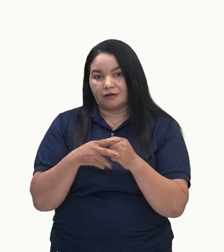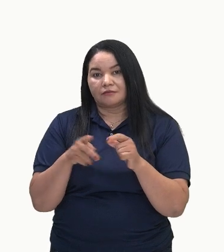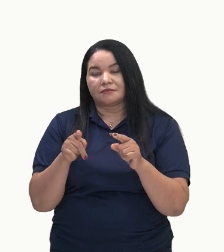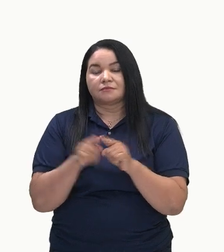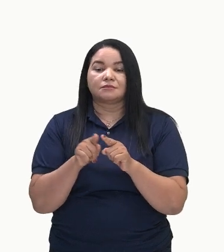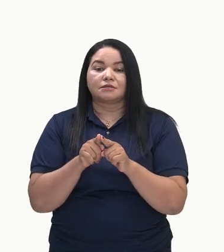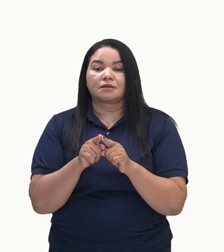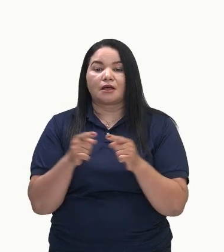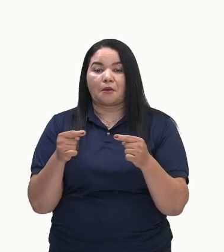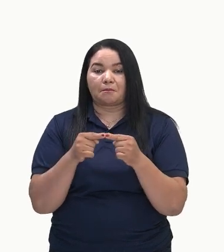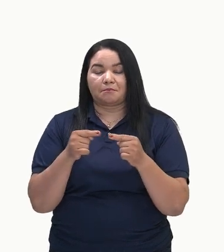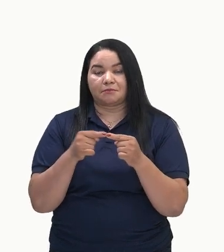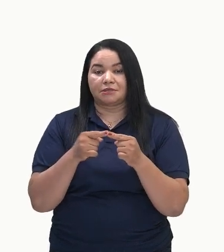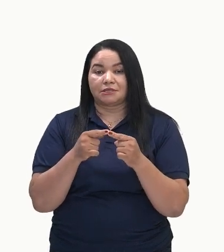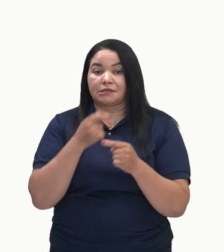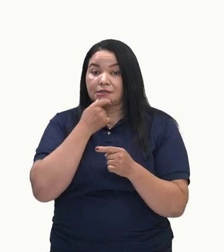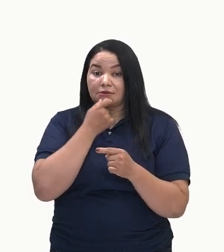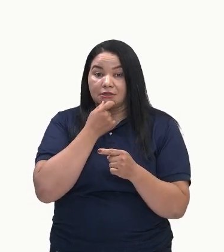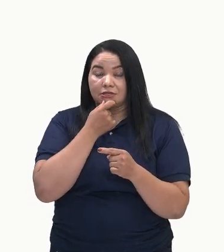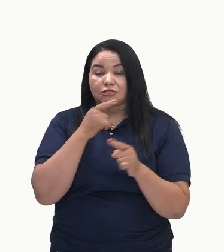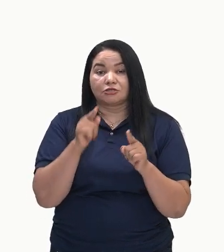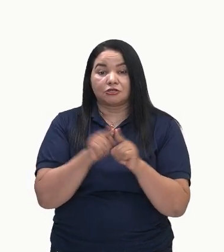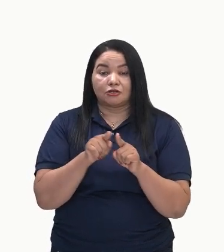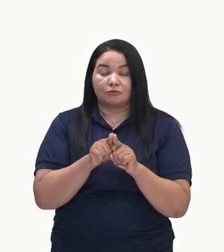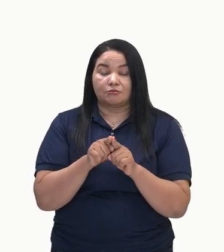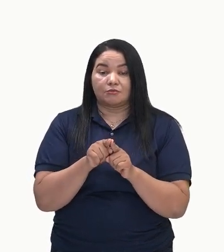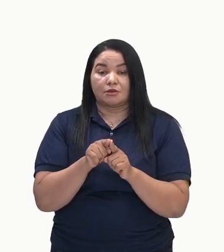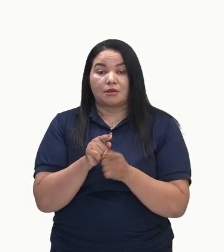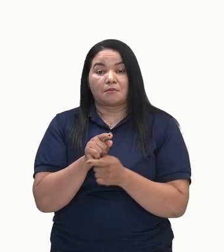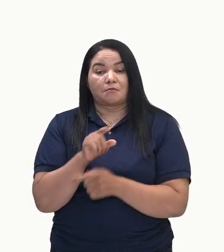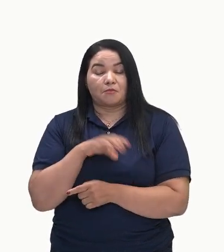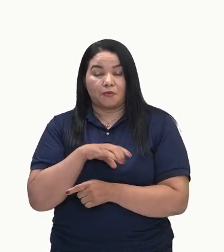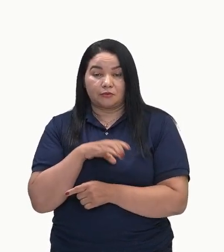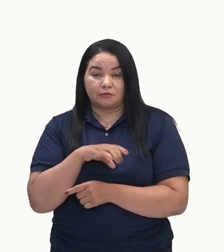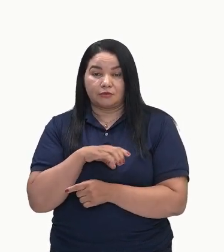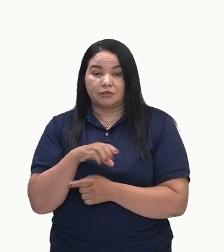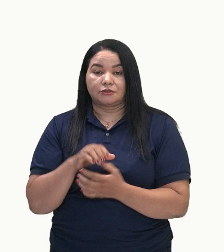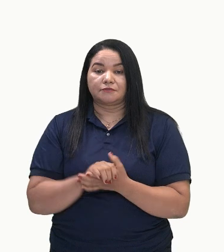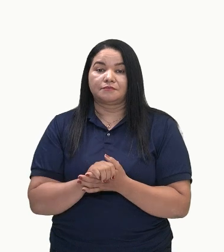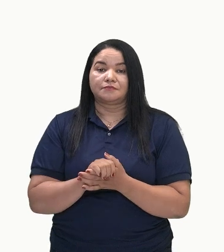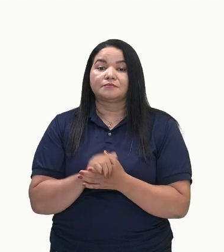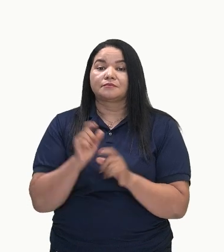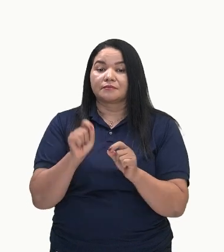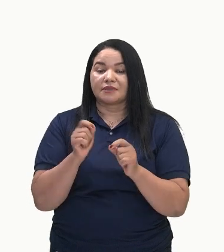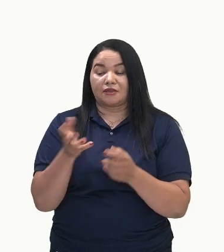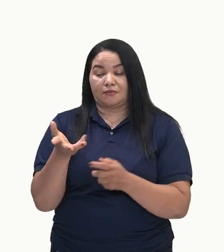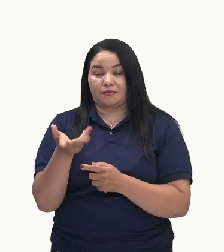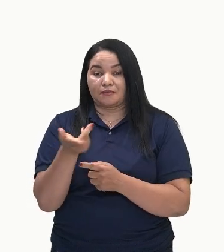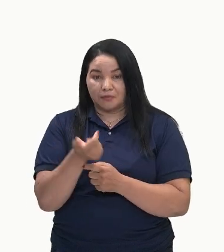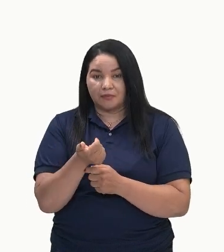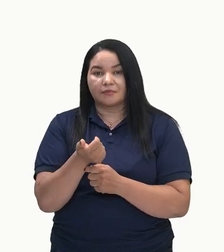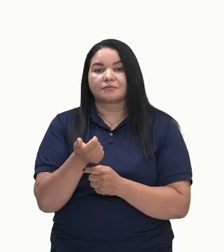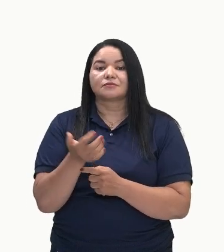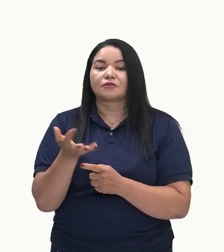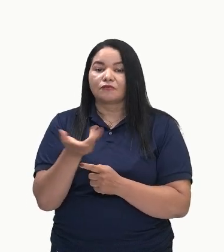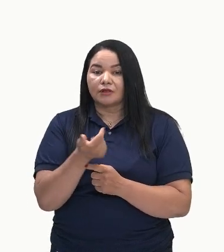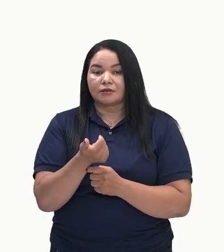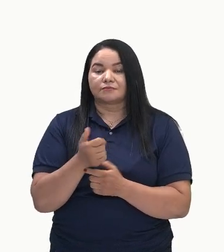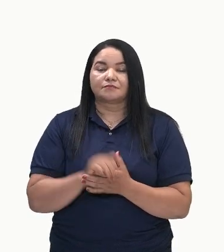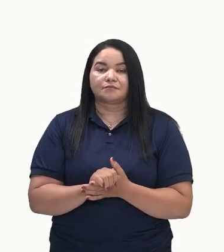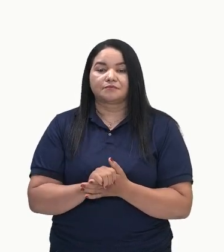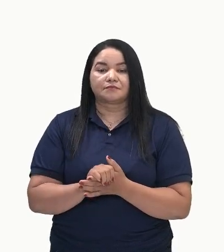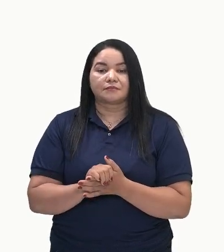tradução mente na língua portuguesa. Olha só, fluent é fluente. Fluently, fluentemente, tá? Então, ela fala